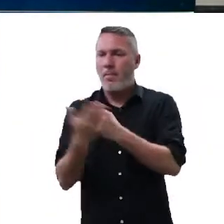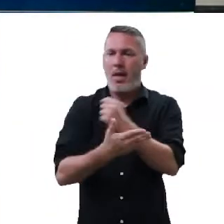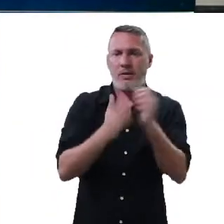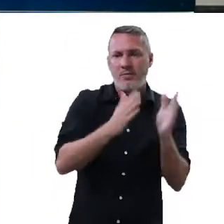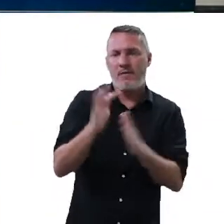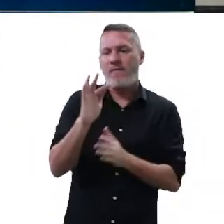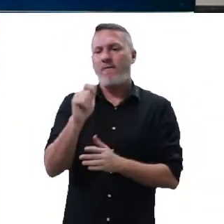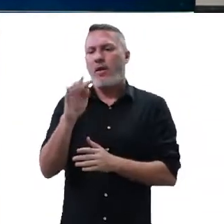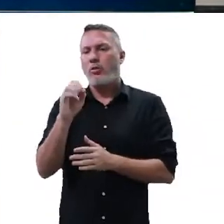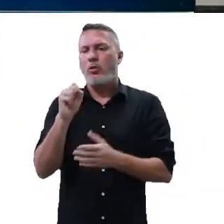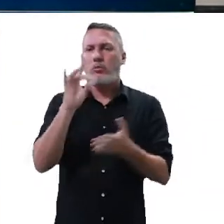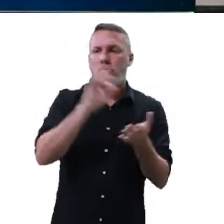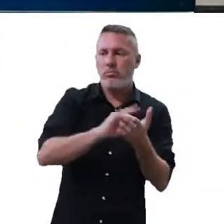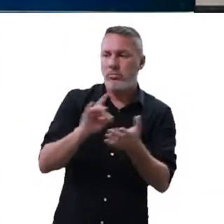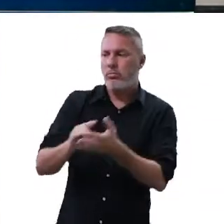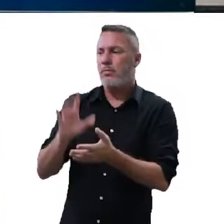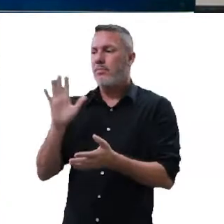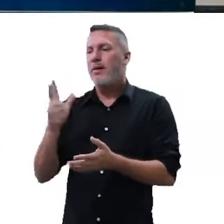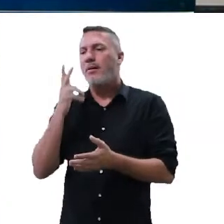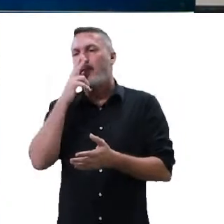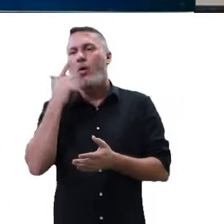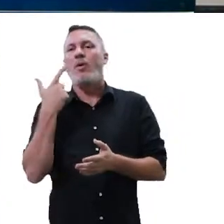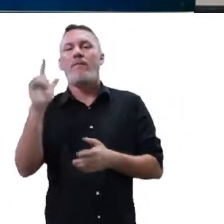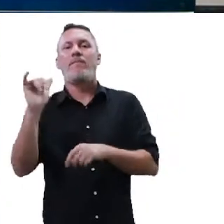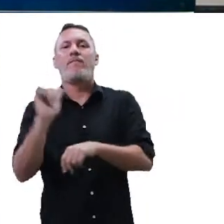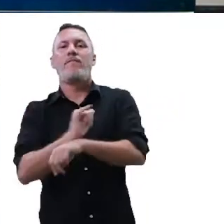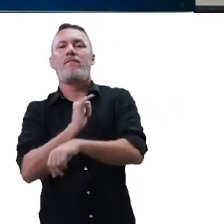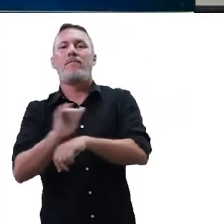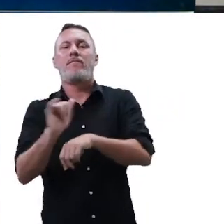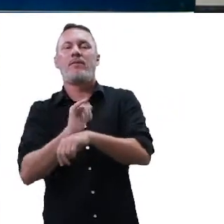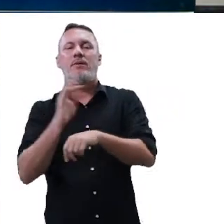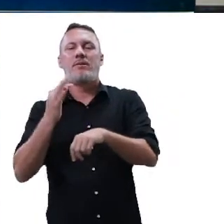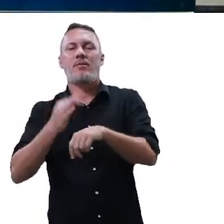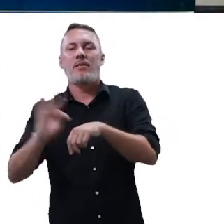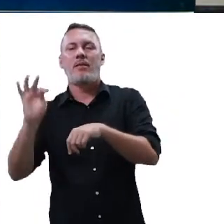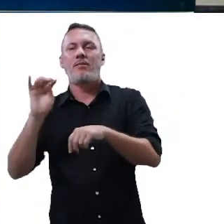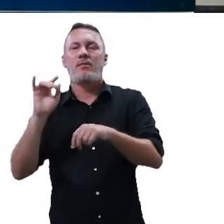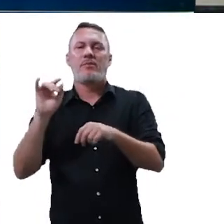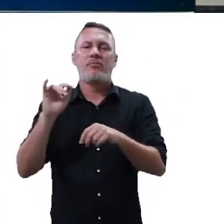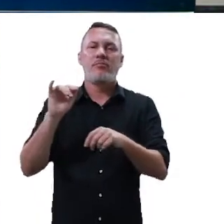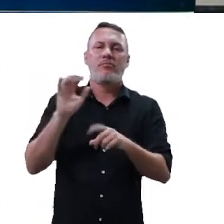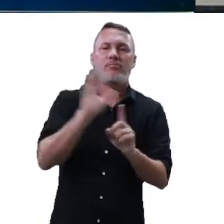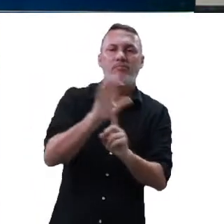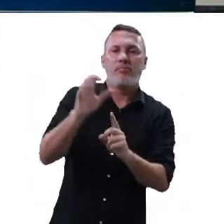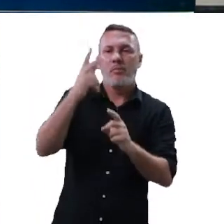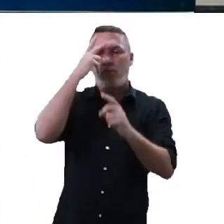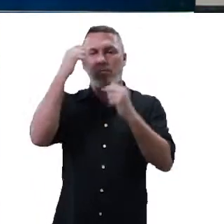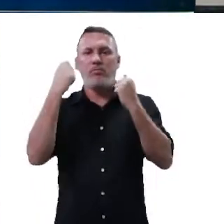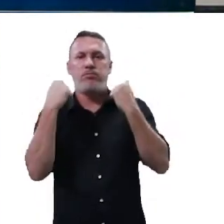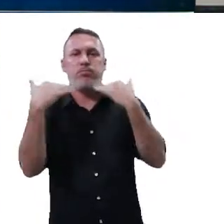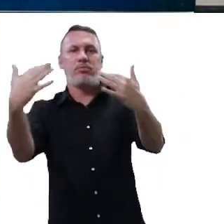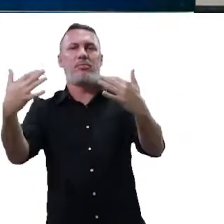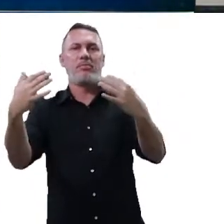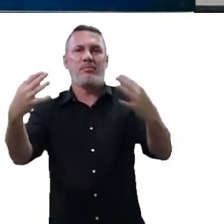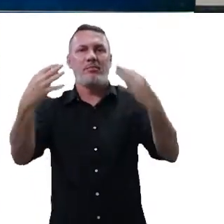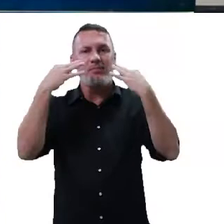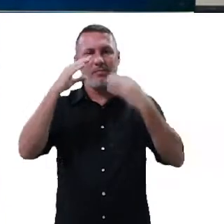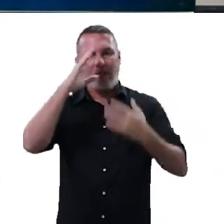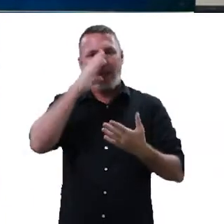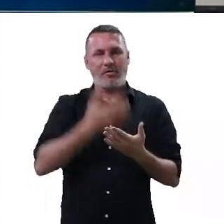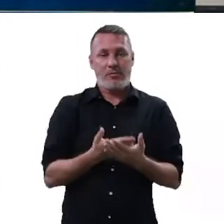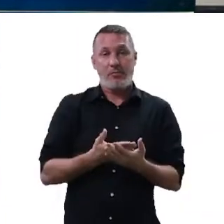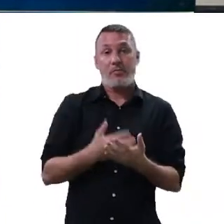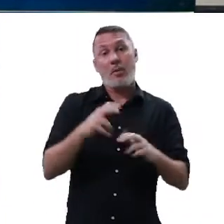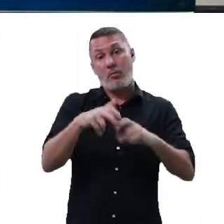com base em fatos, estavam apenas preocupados nas técnicas de convencer a plateia, de convencer as